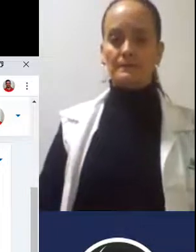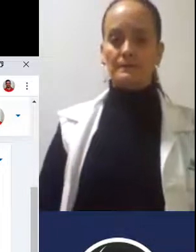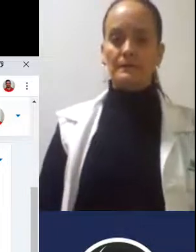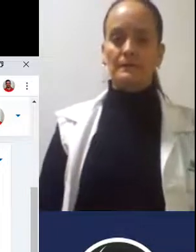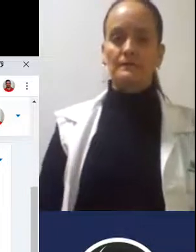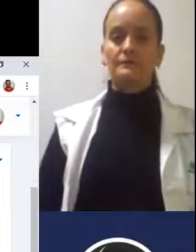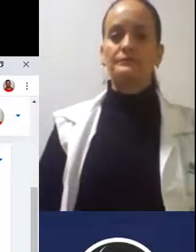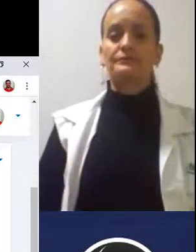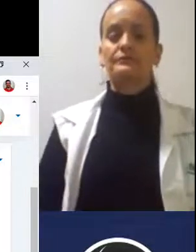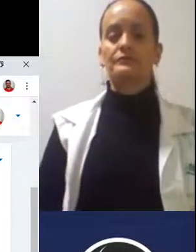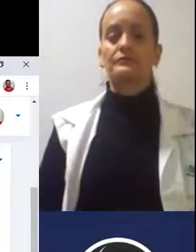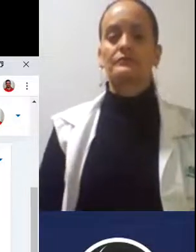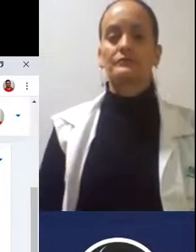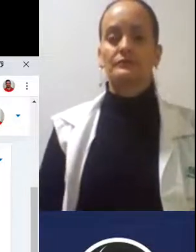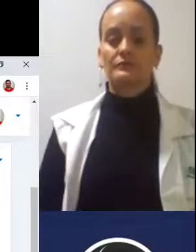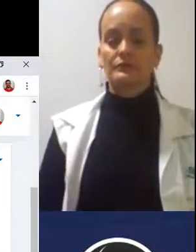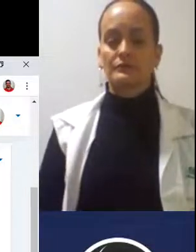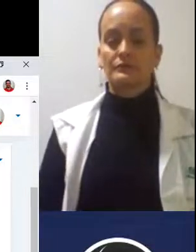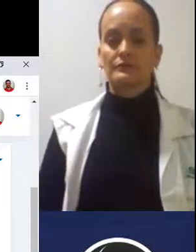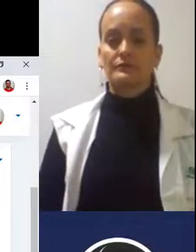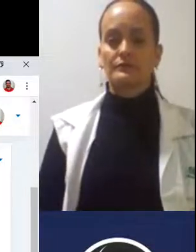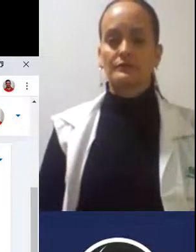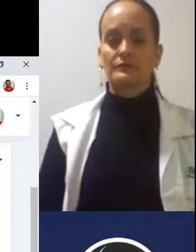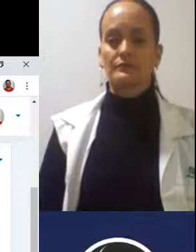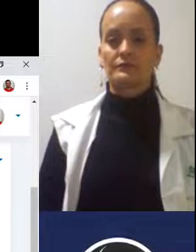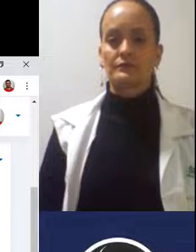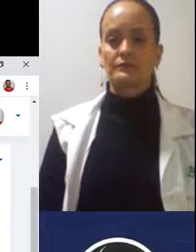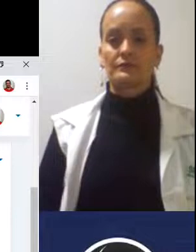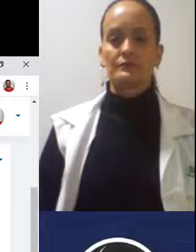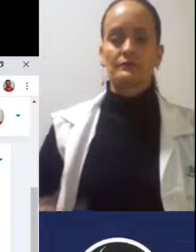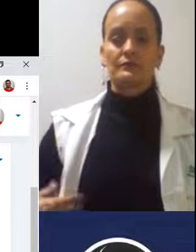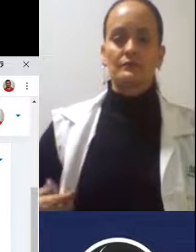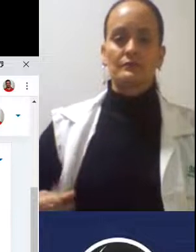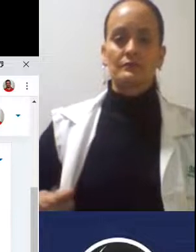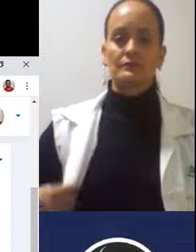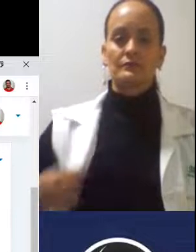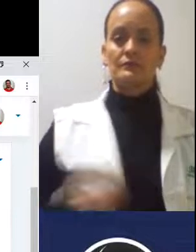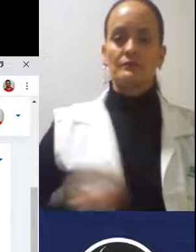desses elementos, tranquilo? Então deixa eu só copiar aqui.